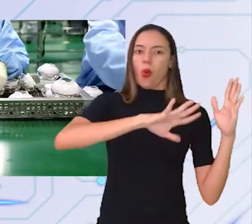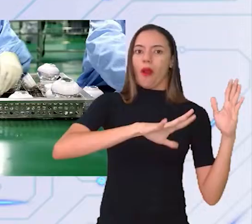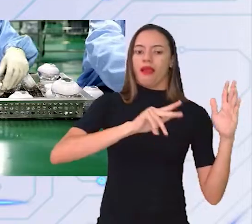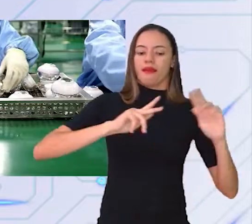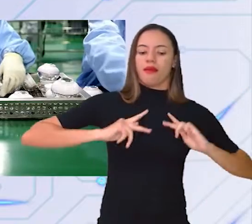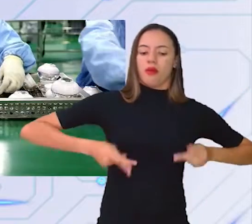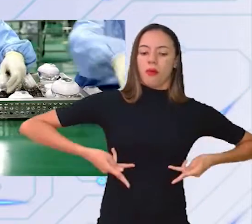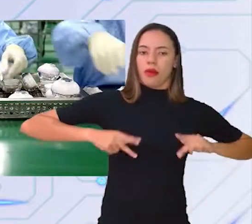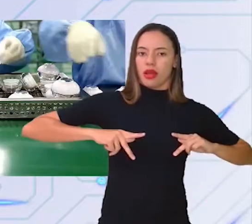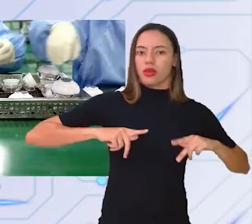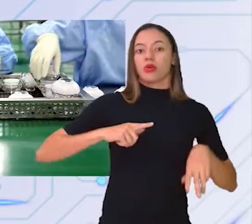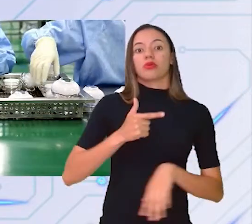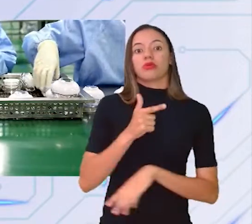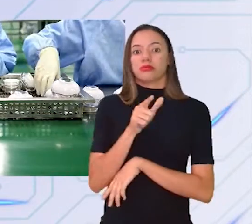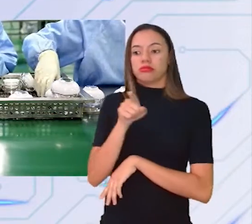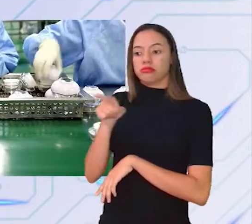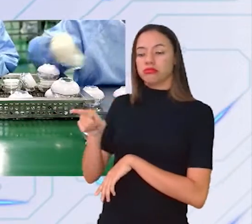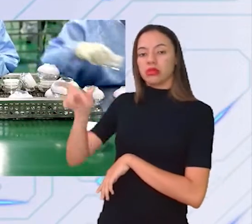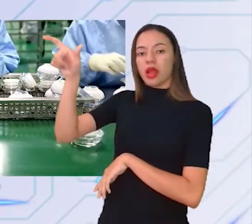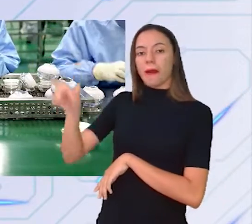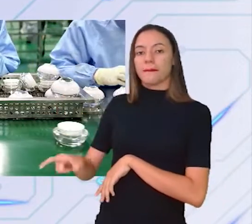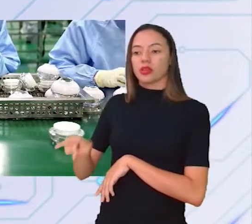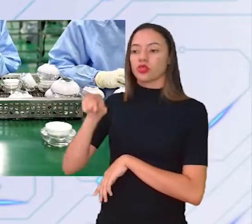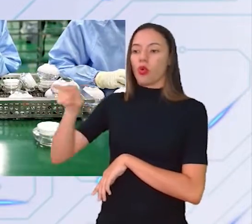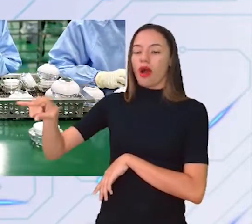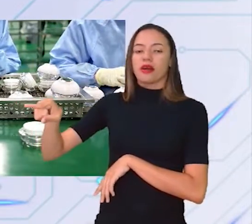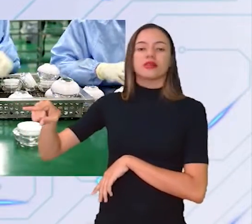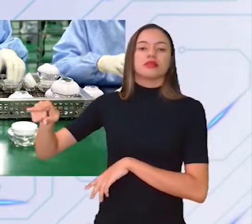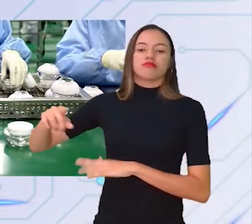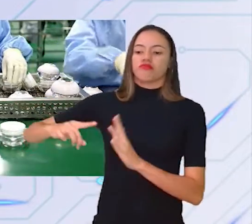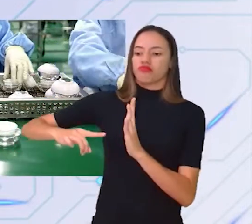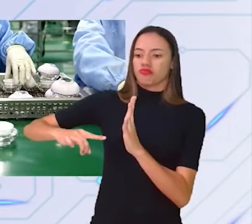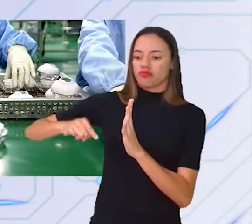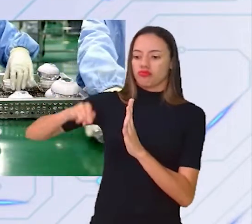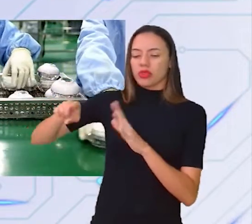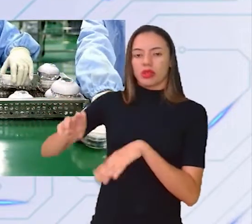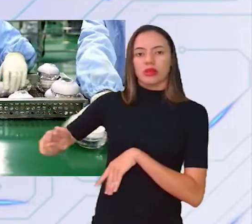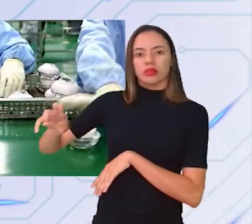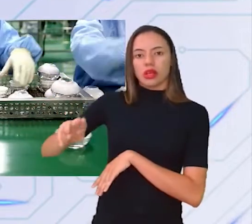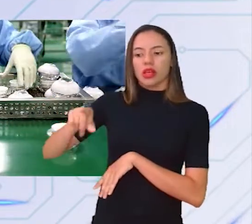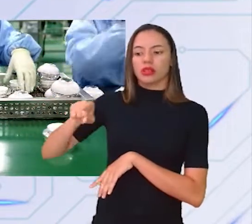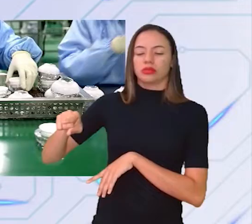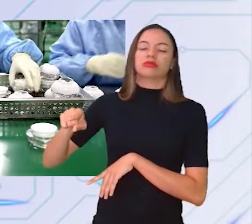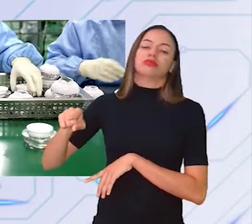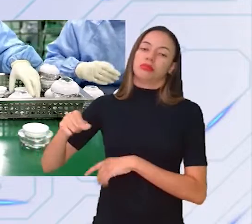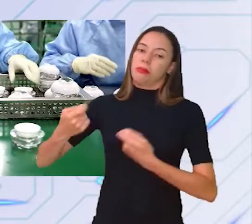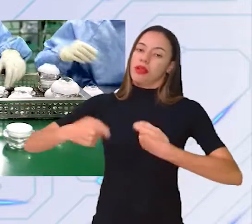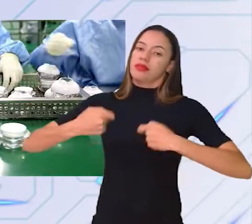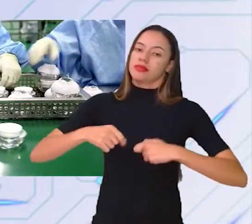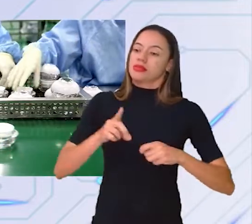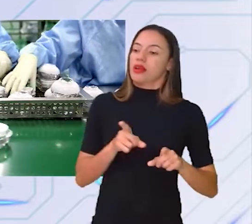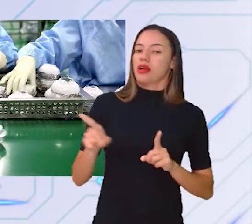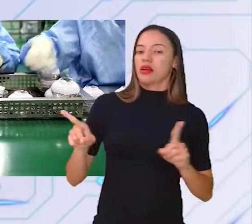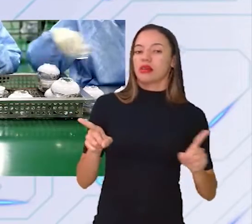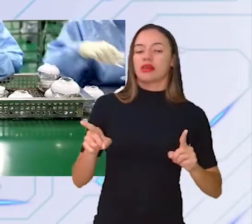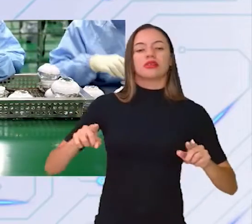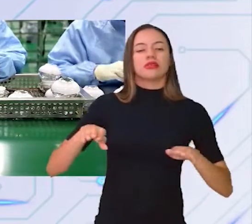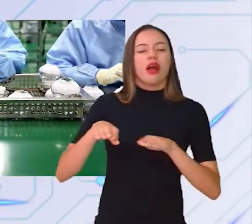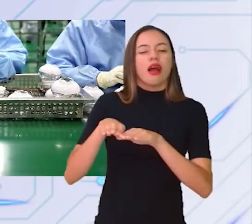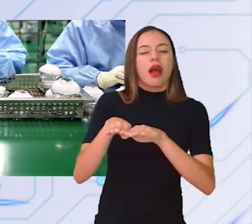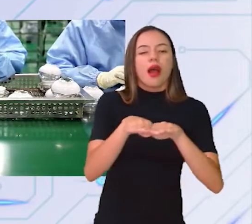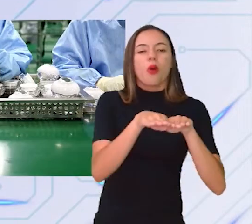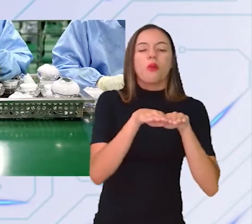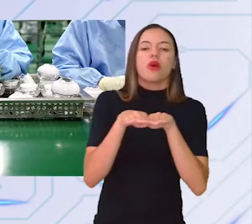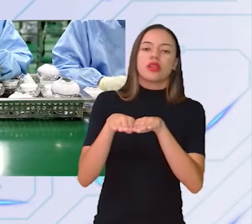ali operando a máquina, é preciso ter uma harmonia, então o tempo é muito mais